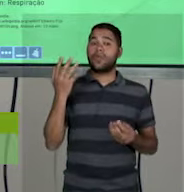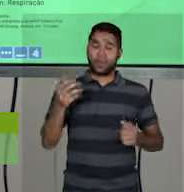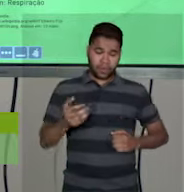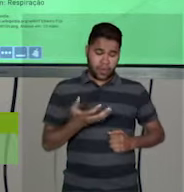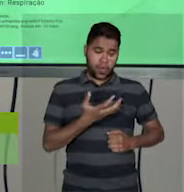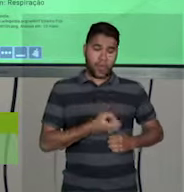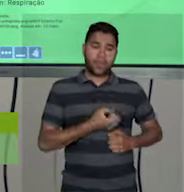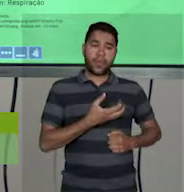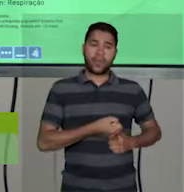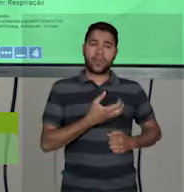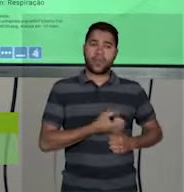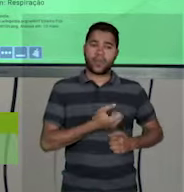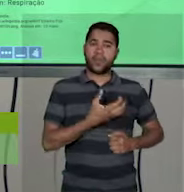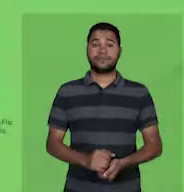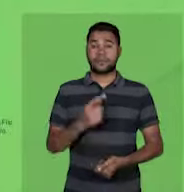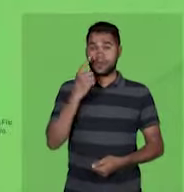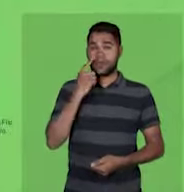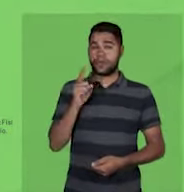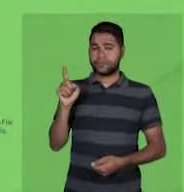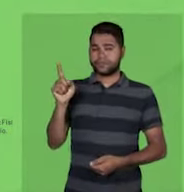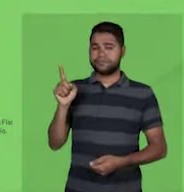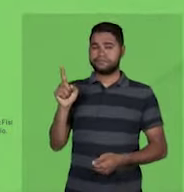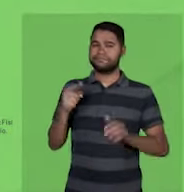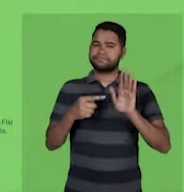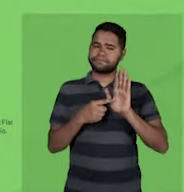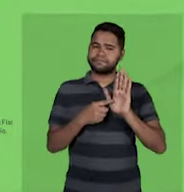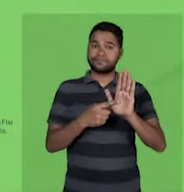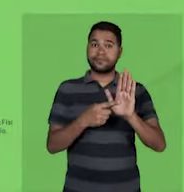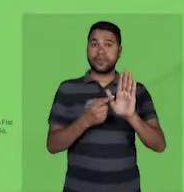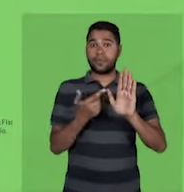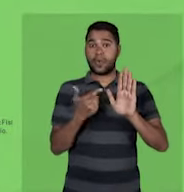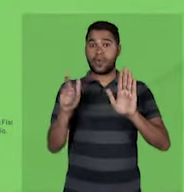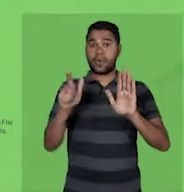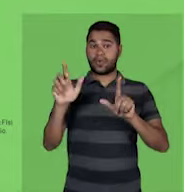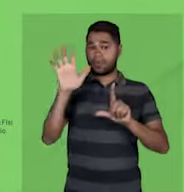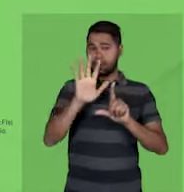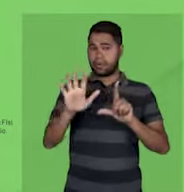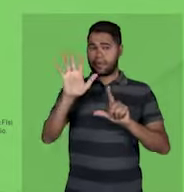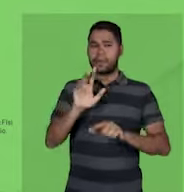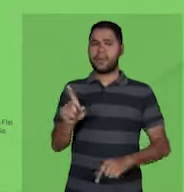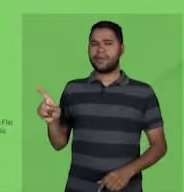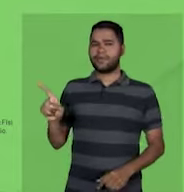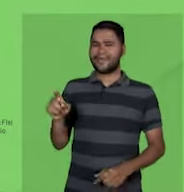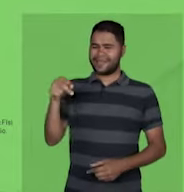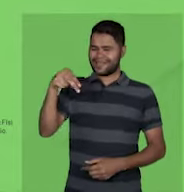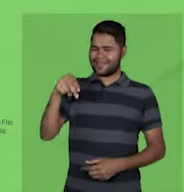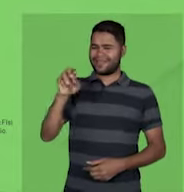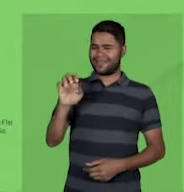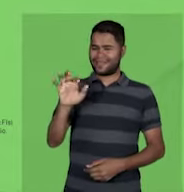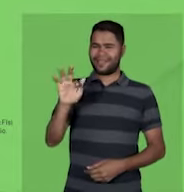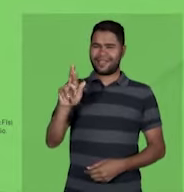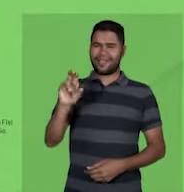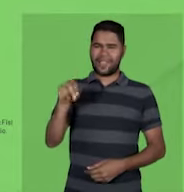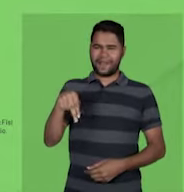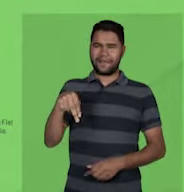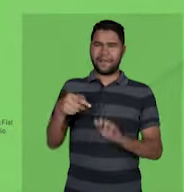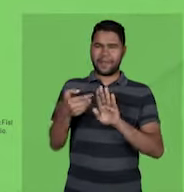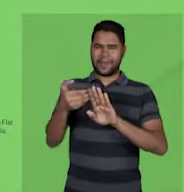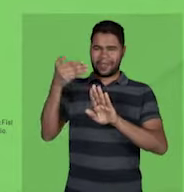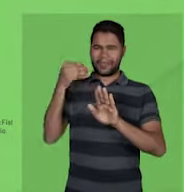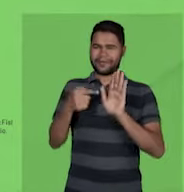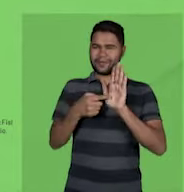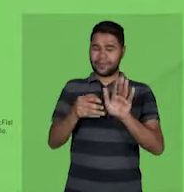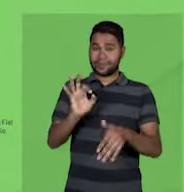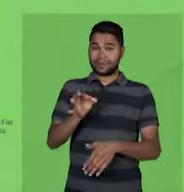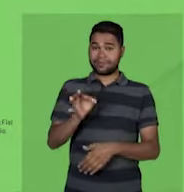o processo de filtração? Eu trouxe aqui uma outra imagem daquele néfron, aquele mesmo que eu mostrei anteriormente para você,